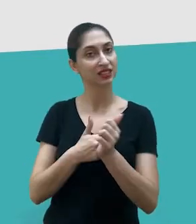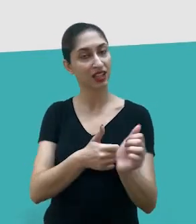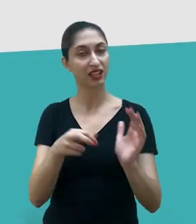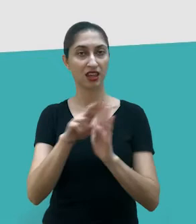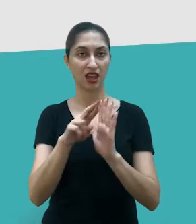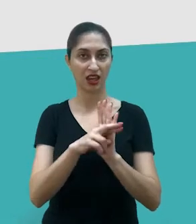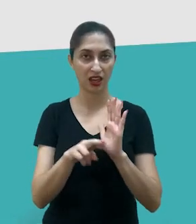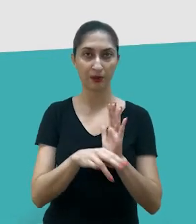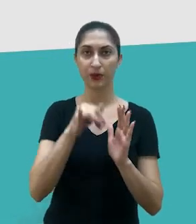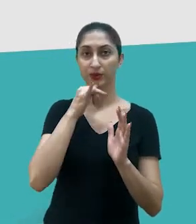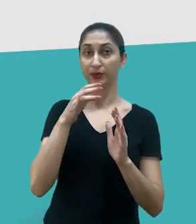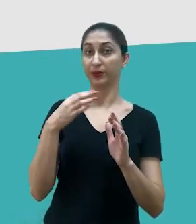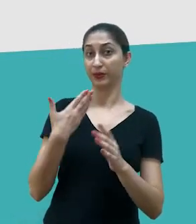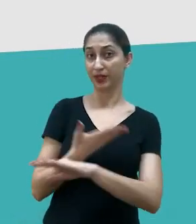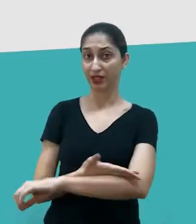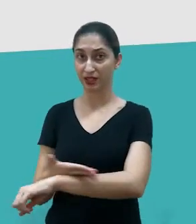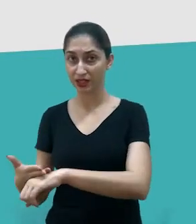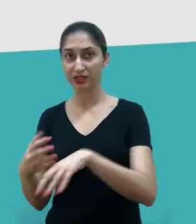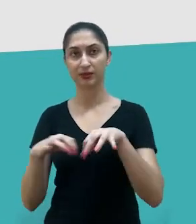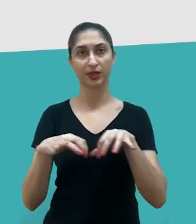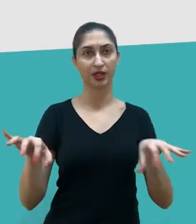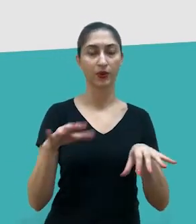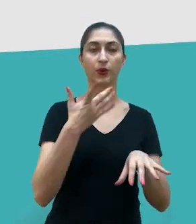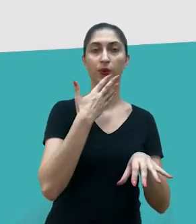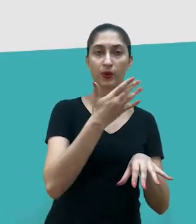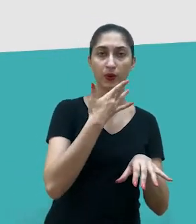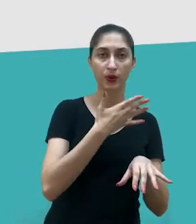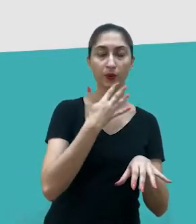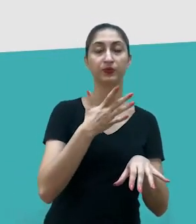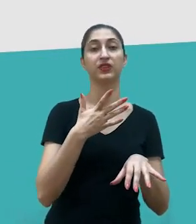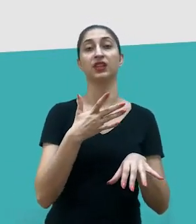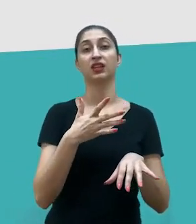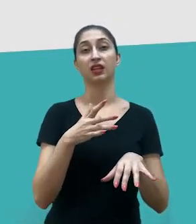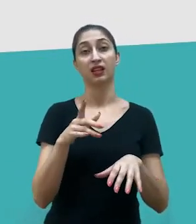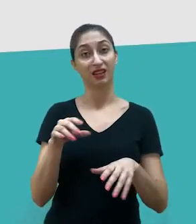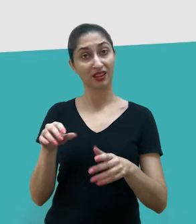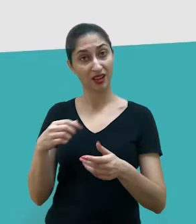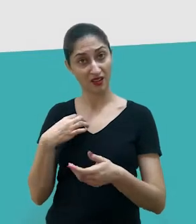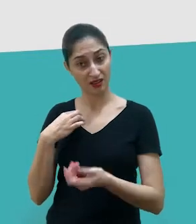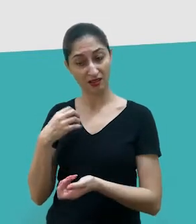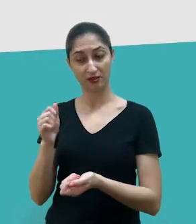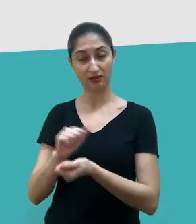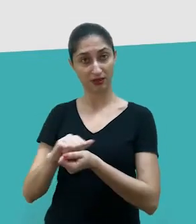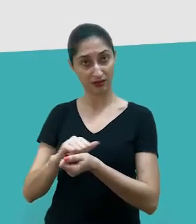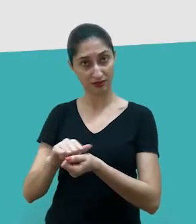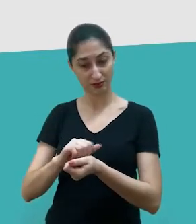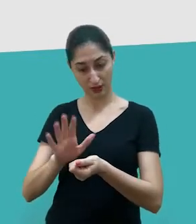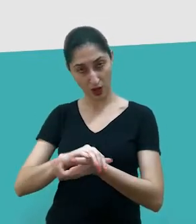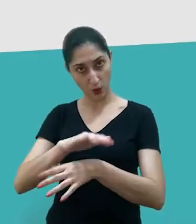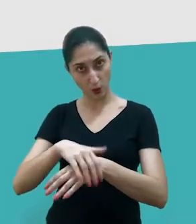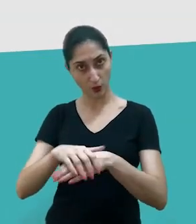é? Roupas brancas separadas de coloridas, roupas que devem ser lavadas à mão, lavar à mão. E aí a gente